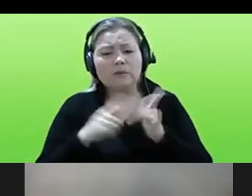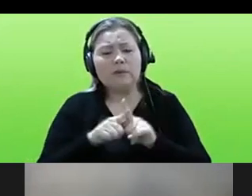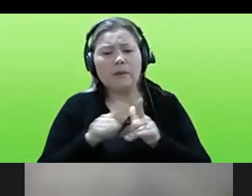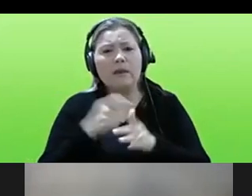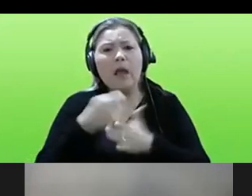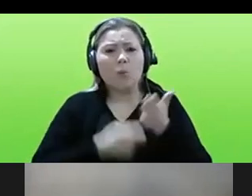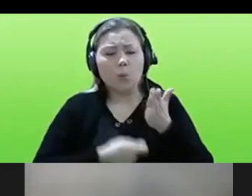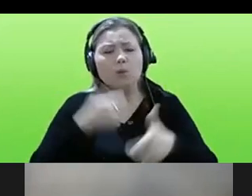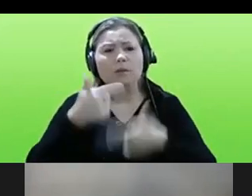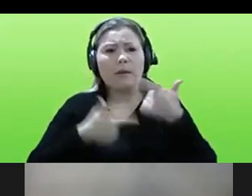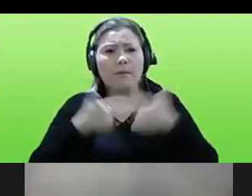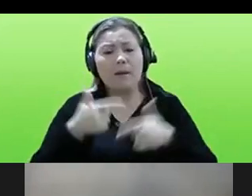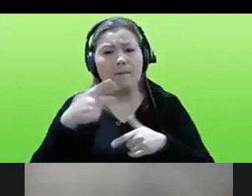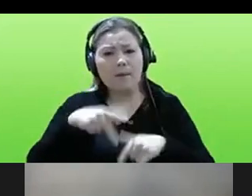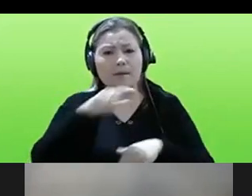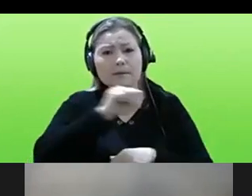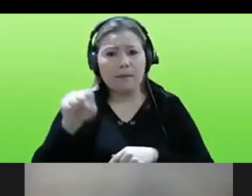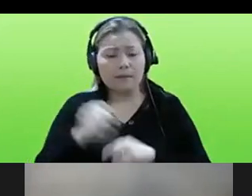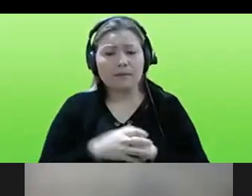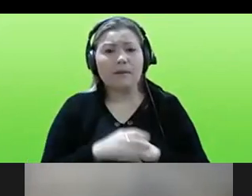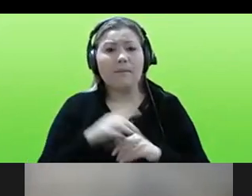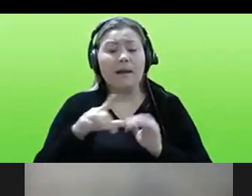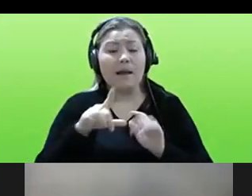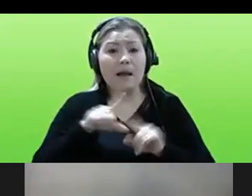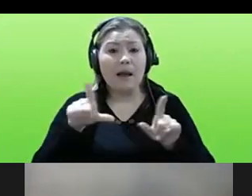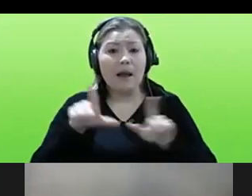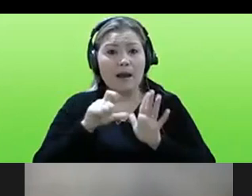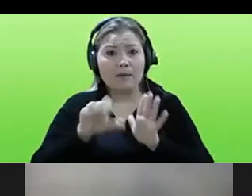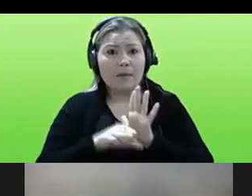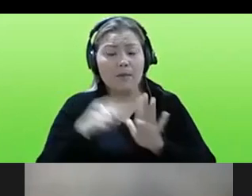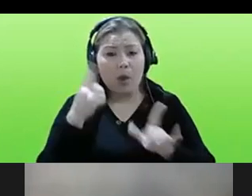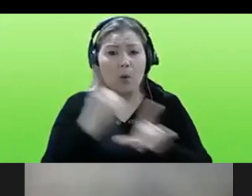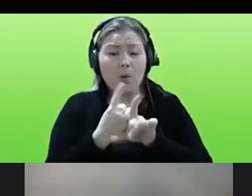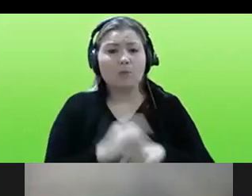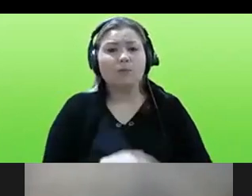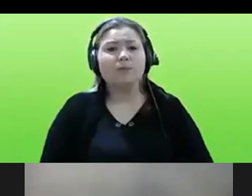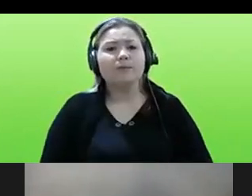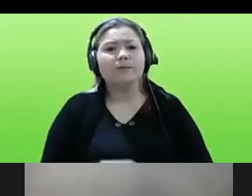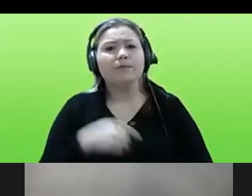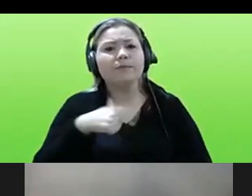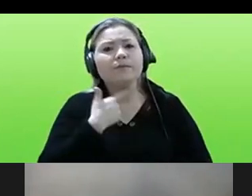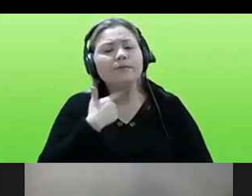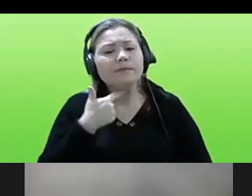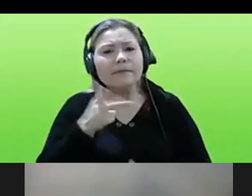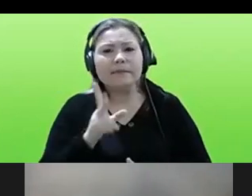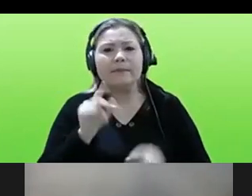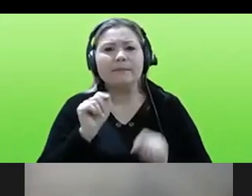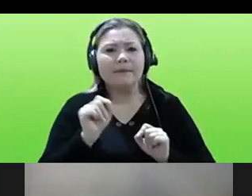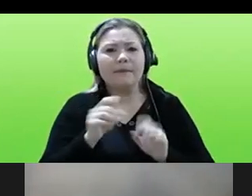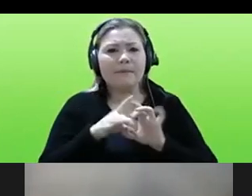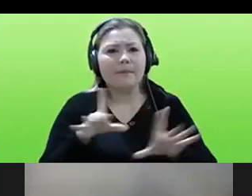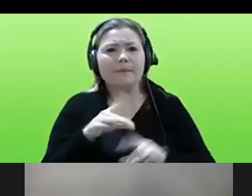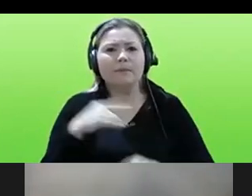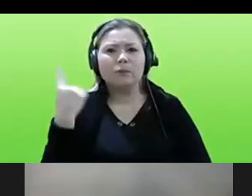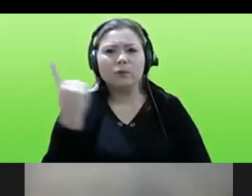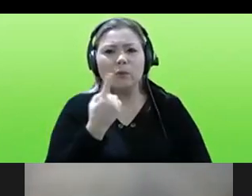trabalhados para esse semestre. Agora, antes de mais nada, como é o primeiro encontro, nós gostamos sempre de permitir que